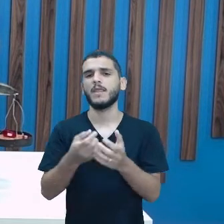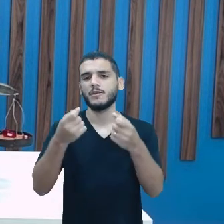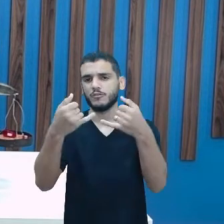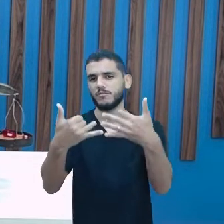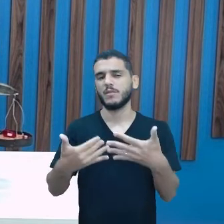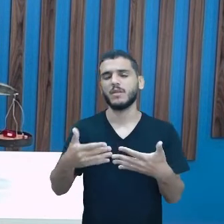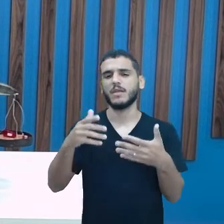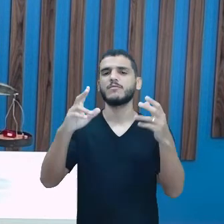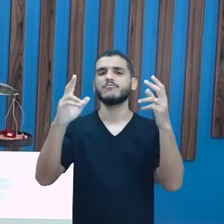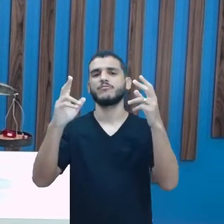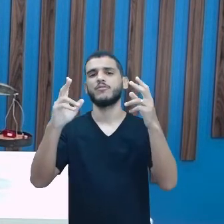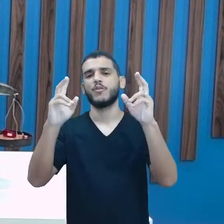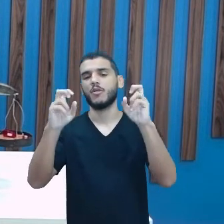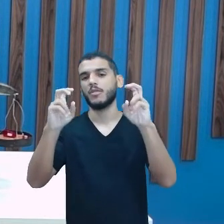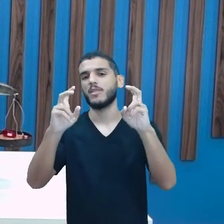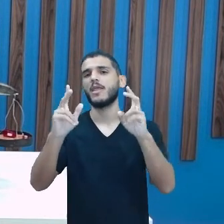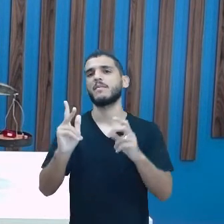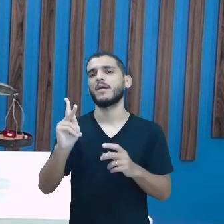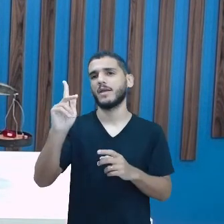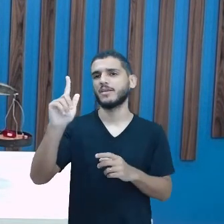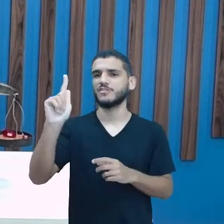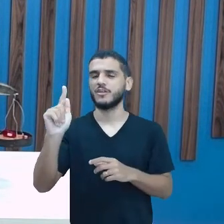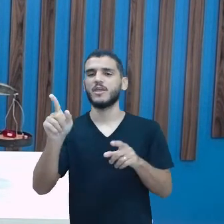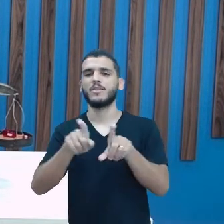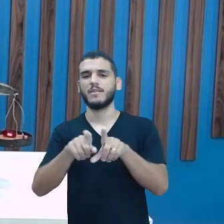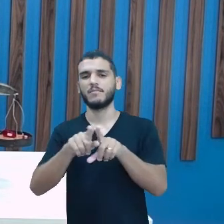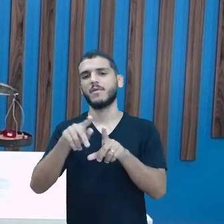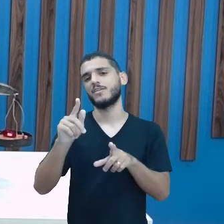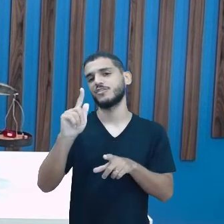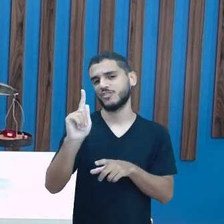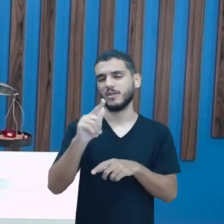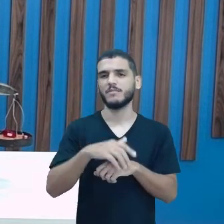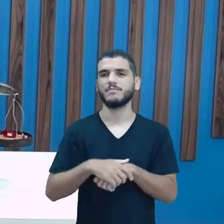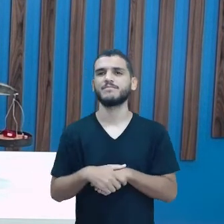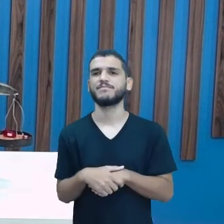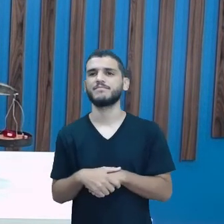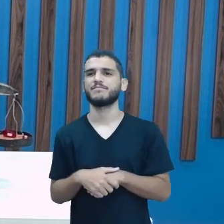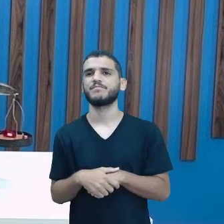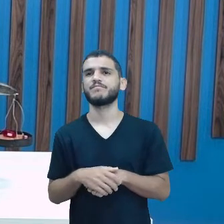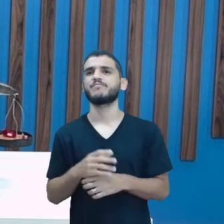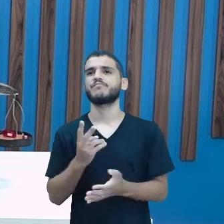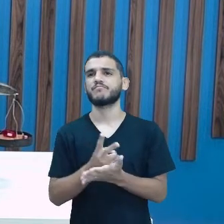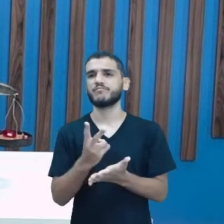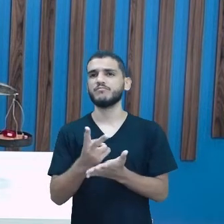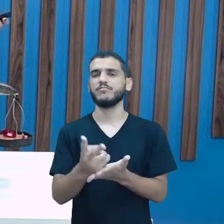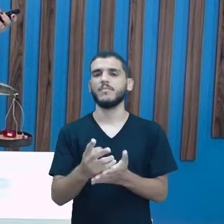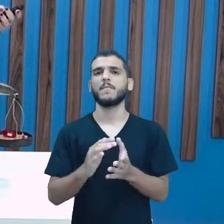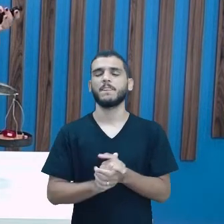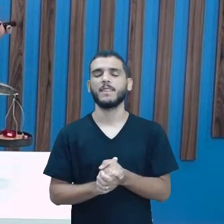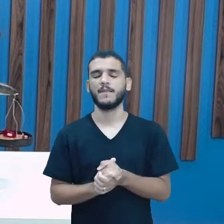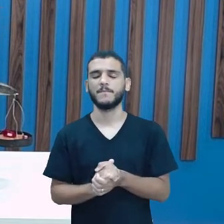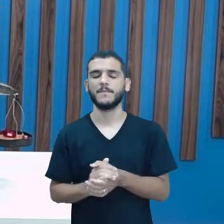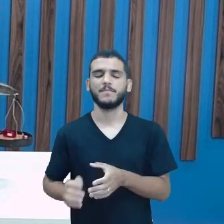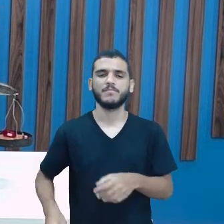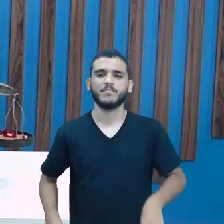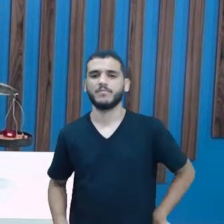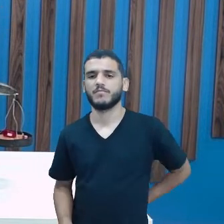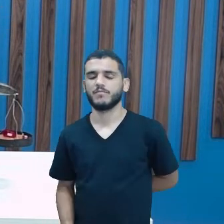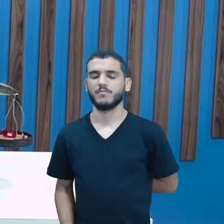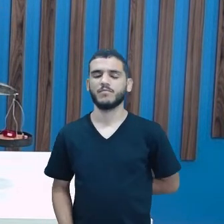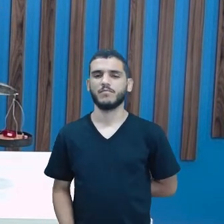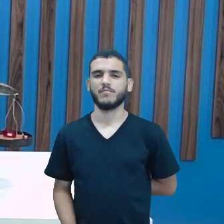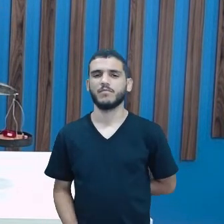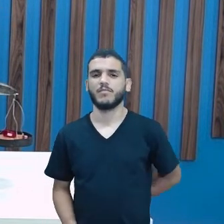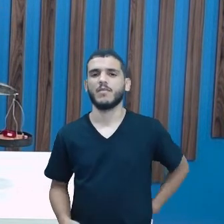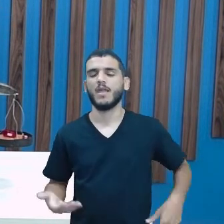quilograma e o grama, não é? Então, vamos dar continuidade. Quando a gente sai da balança e agora vamos para os